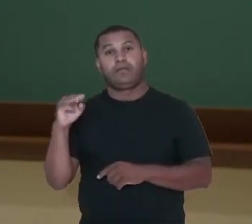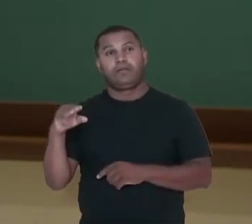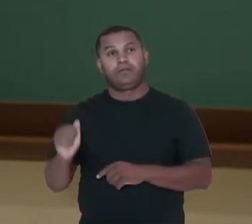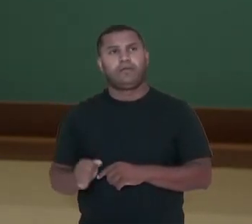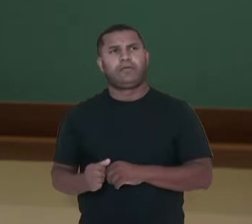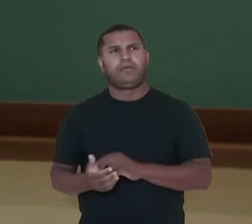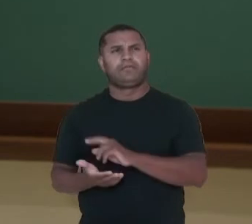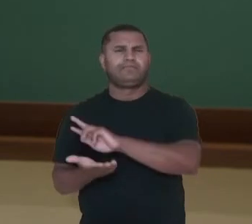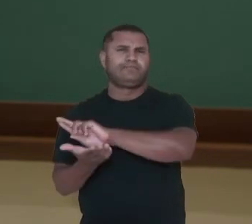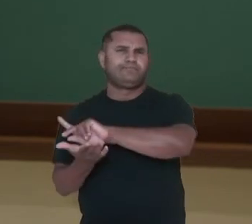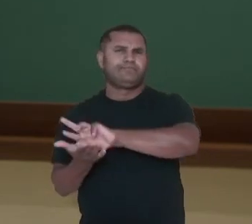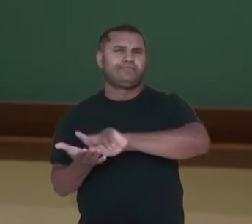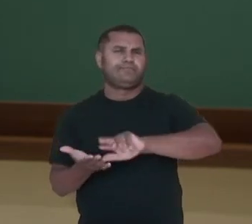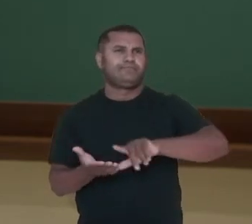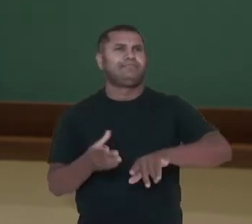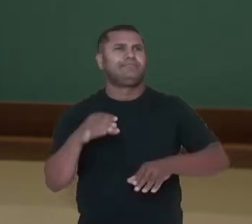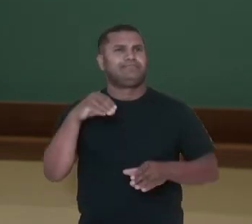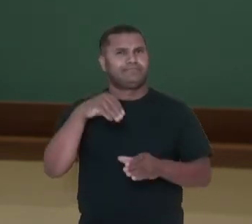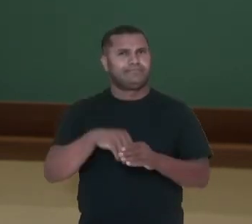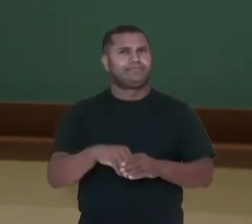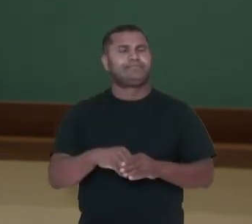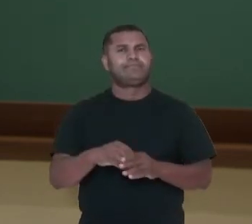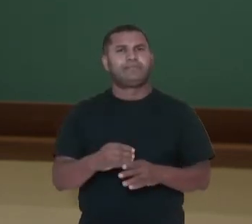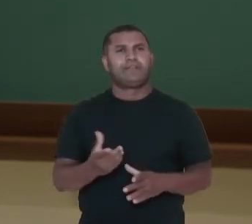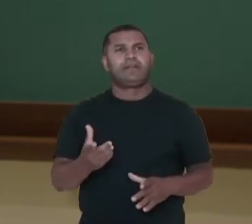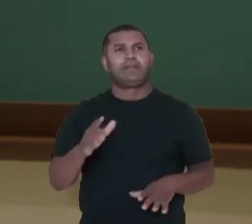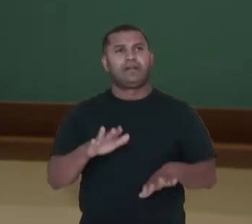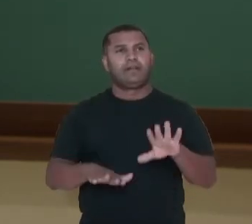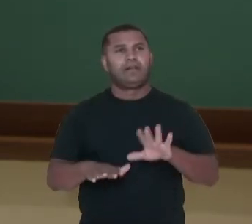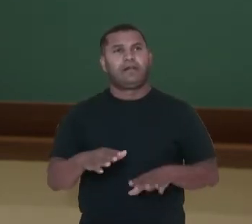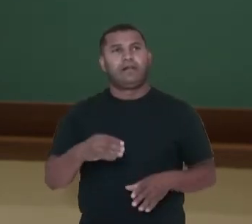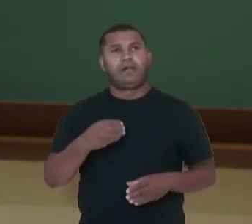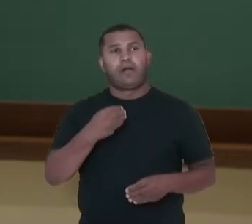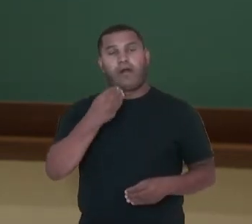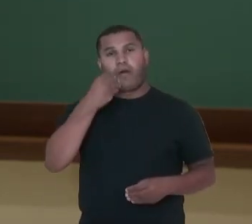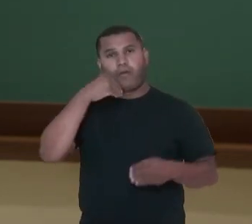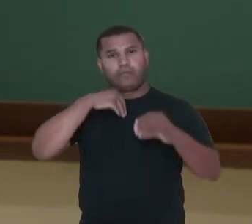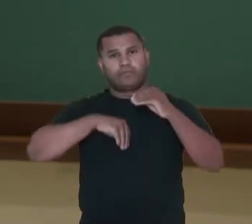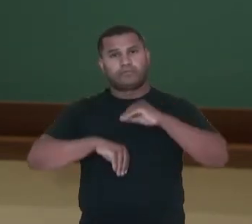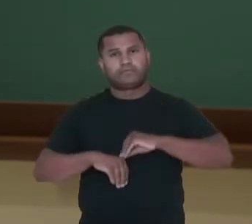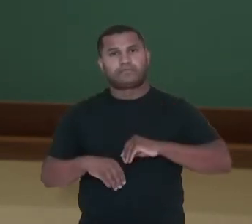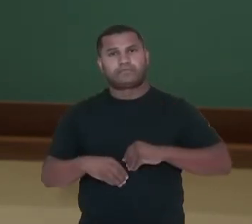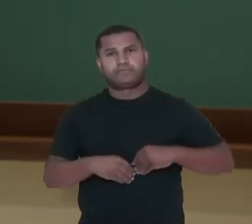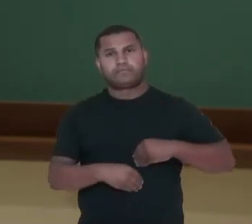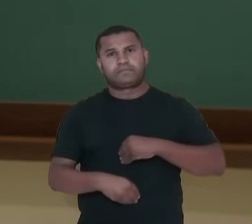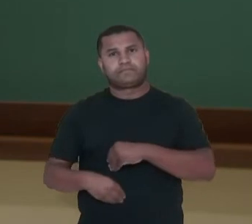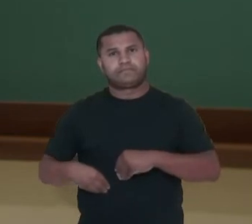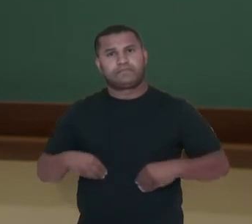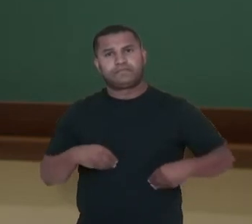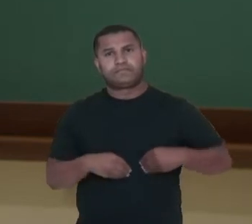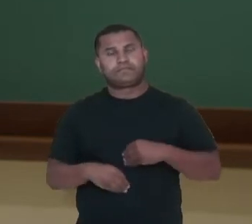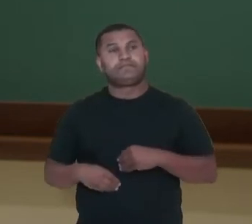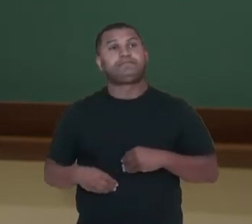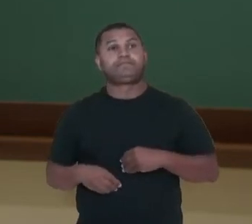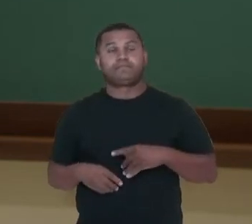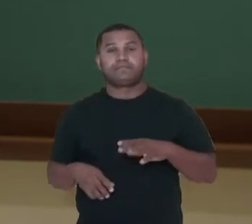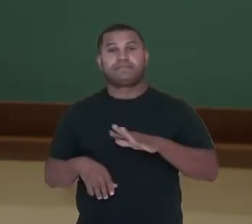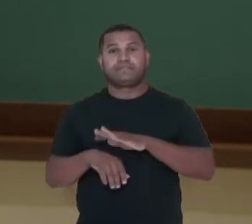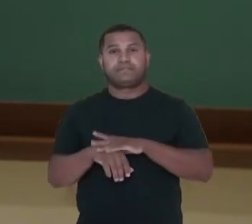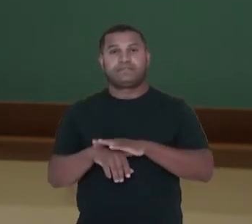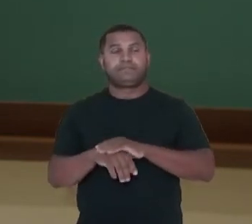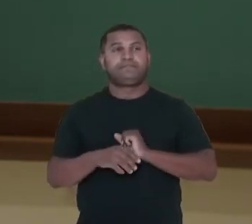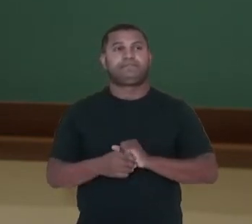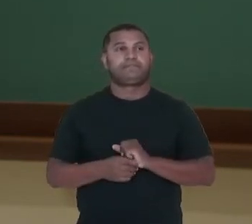que desencadeiam mal, né? Para o organismo, o hospedeiro, né? Que